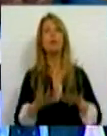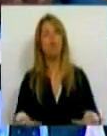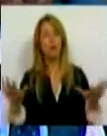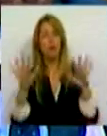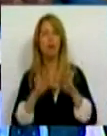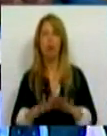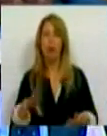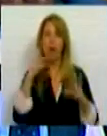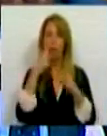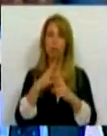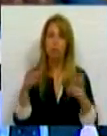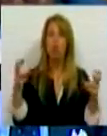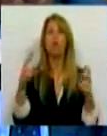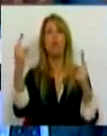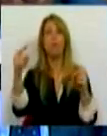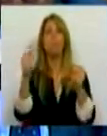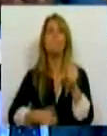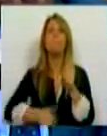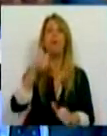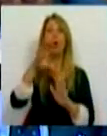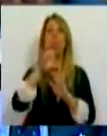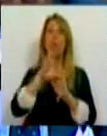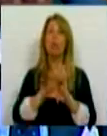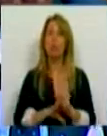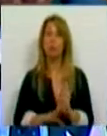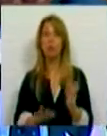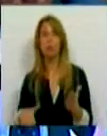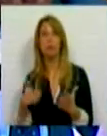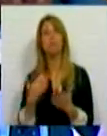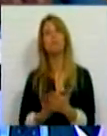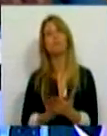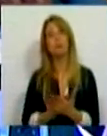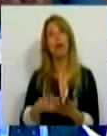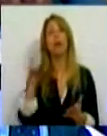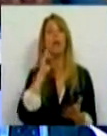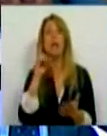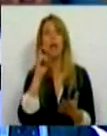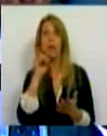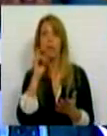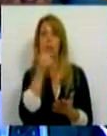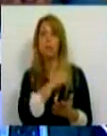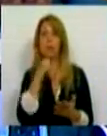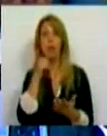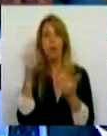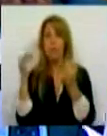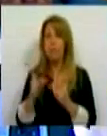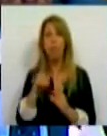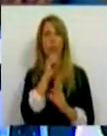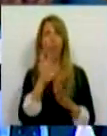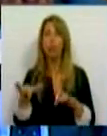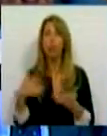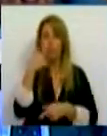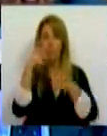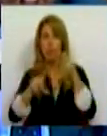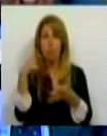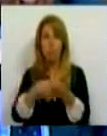encontrar as melhores condições, de forma a que o menor opte a garantir o menor sacrifício possível aos